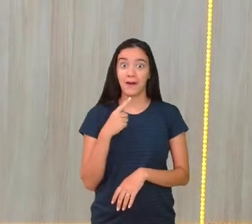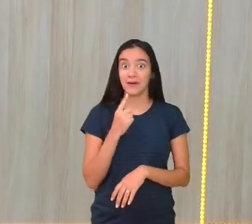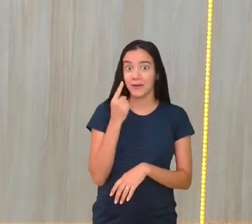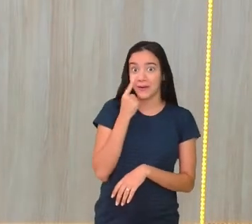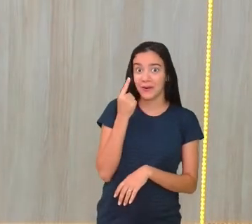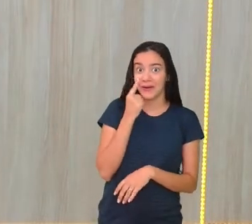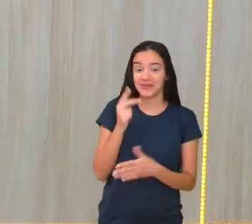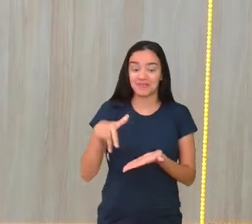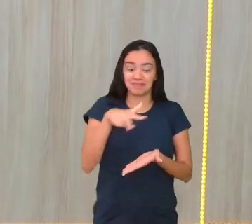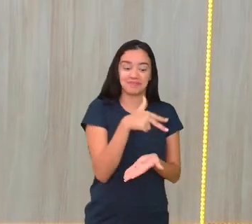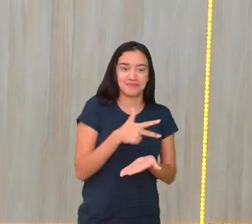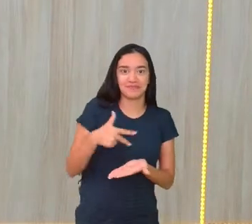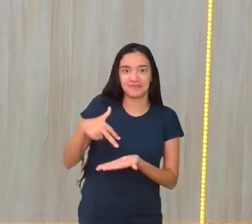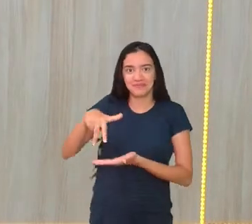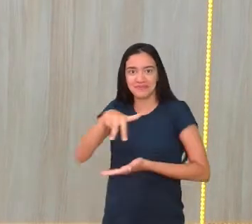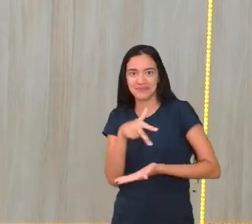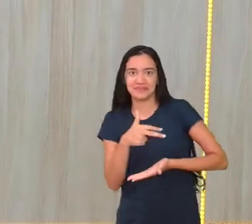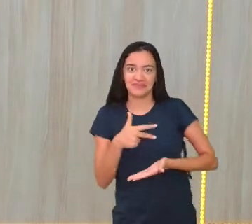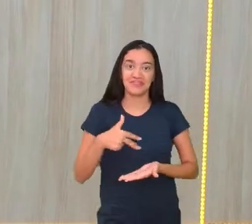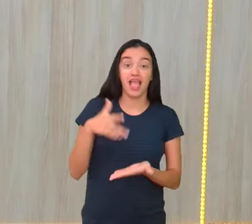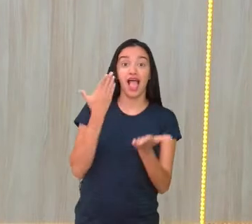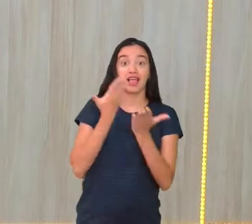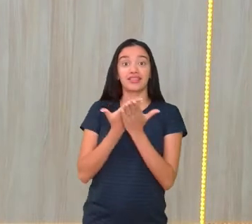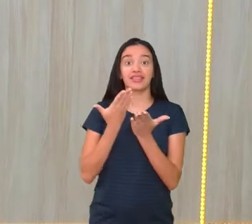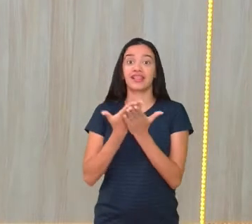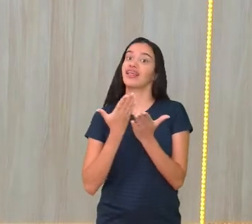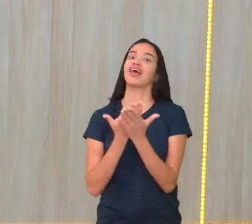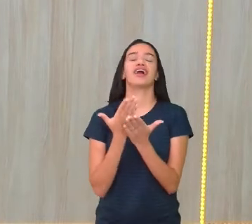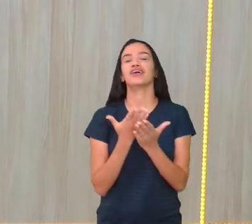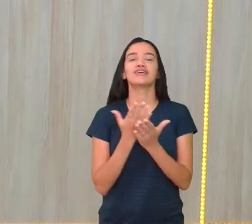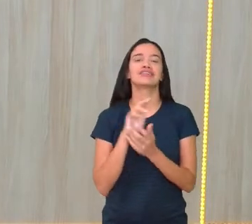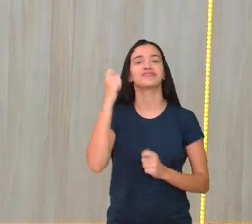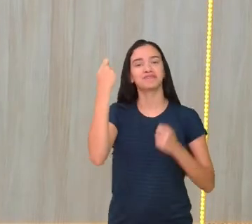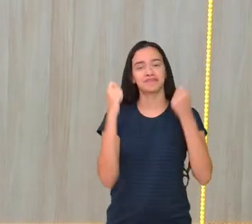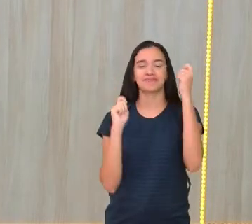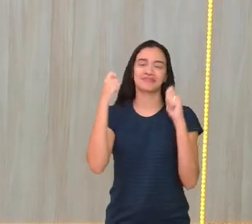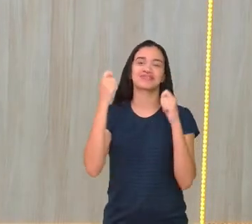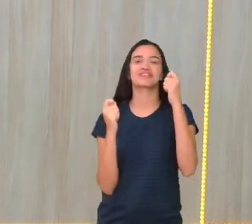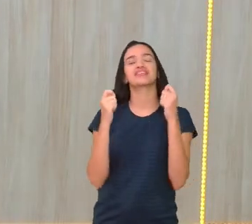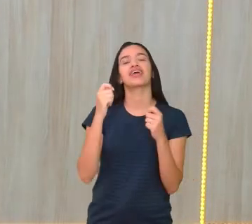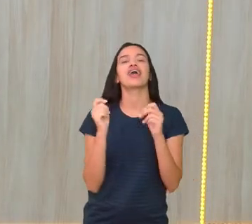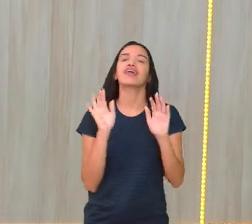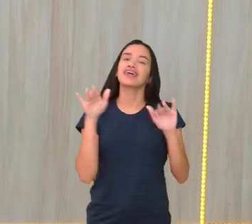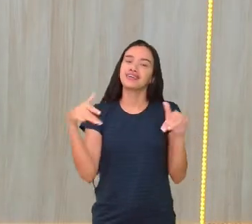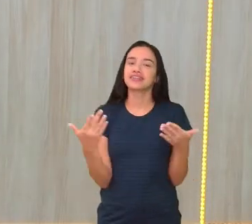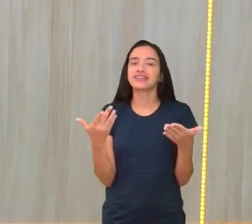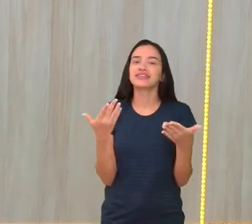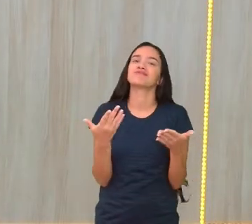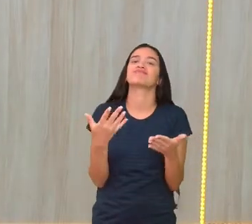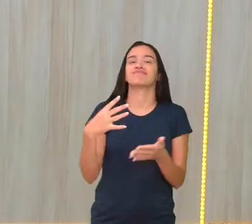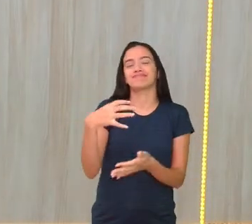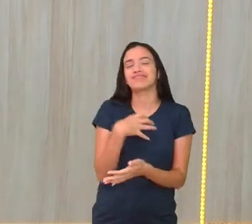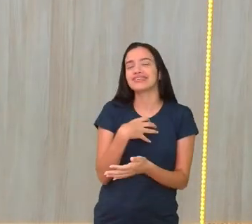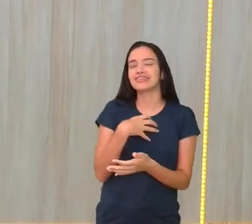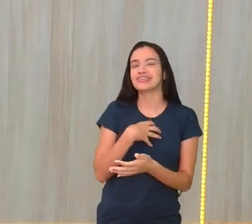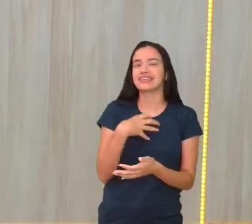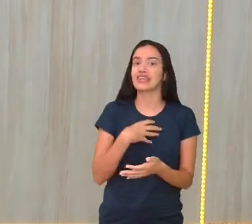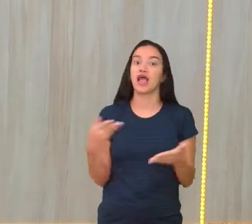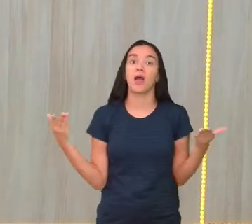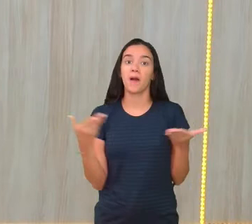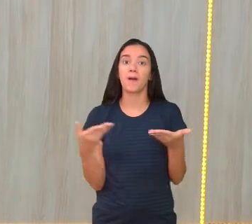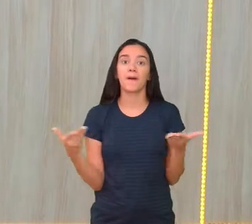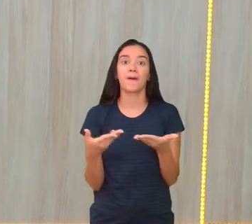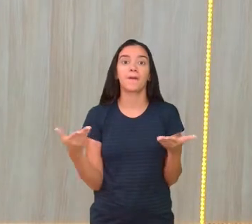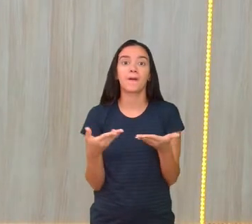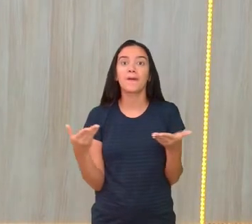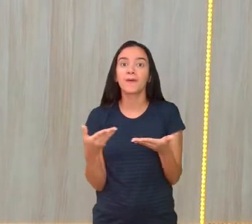no chachado aqui, né? Na aula de Educação Física aí. E nesse sentido, agora a gente